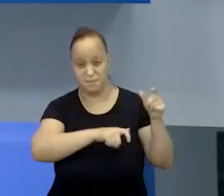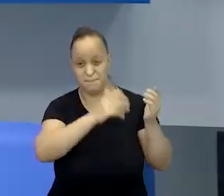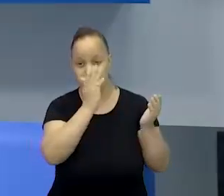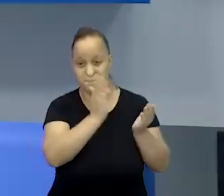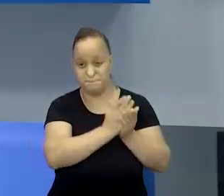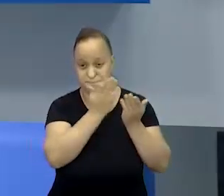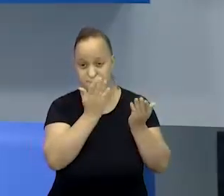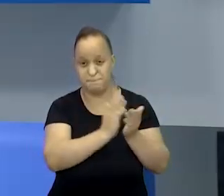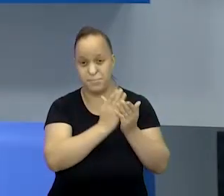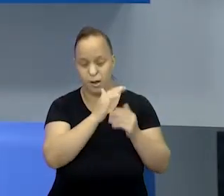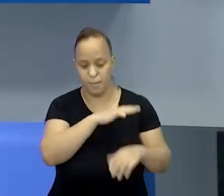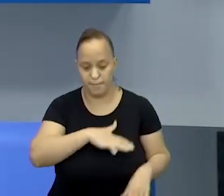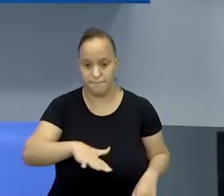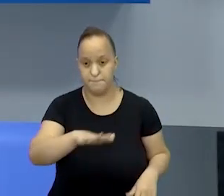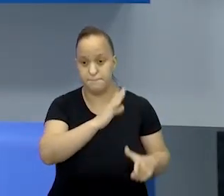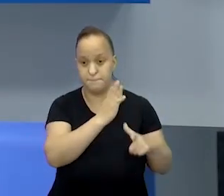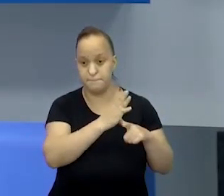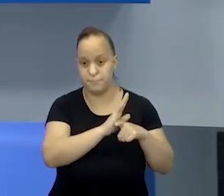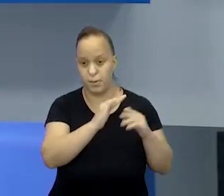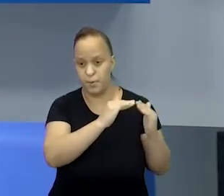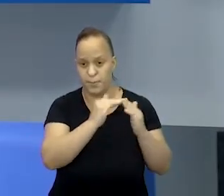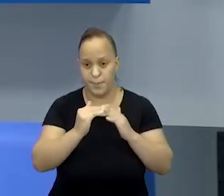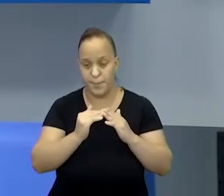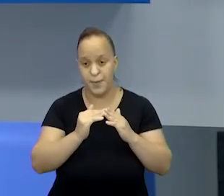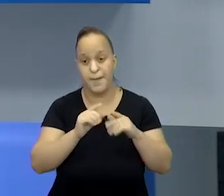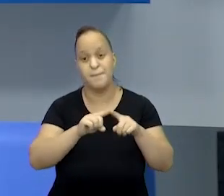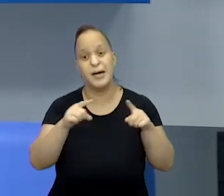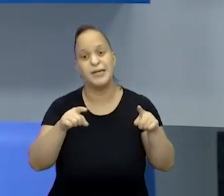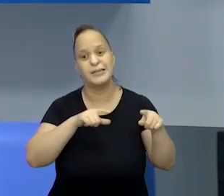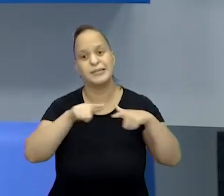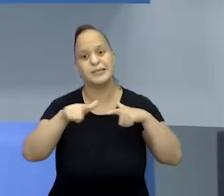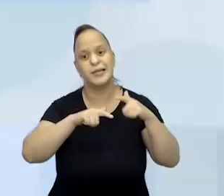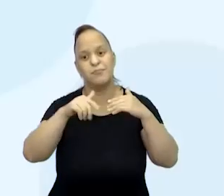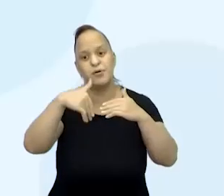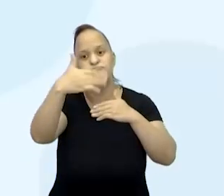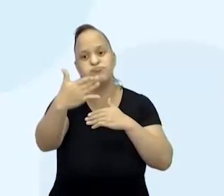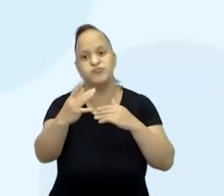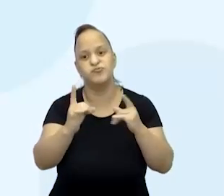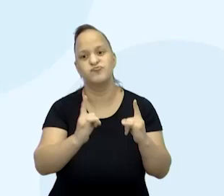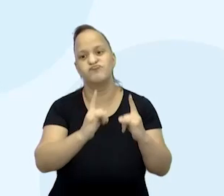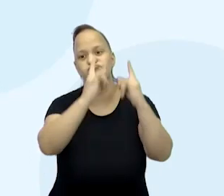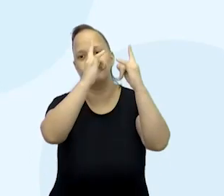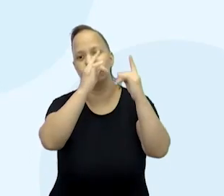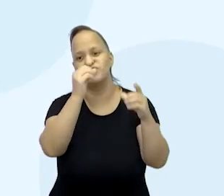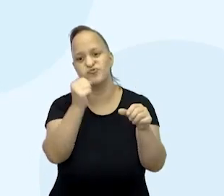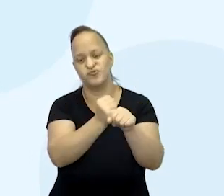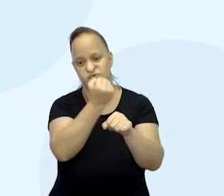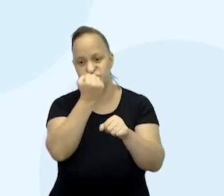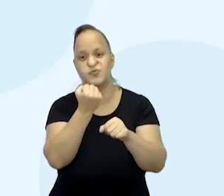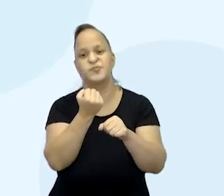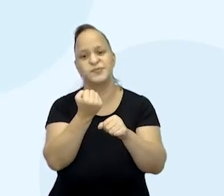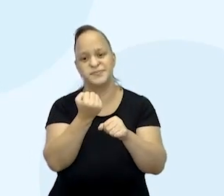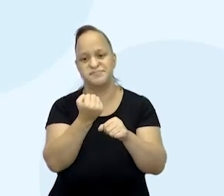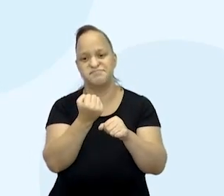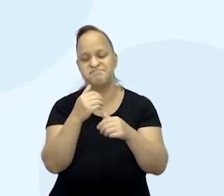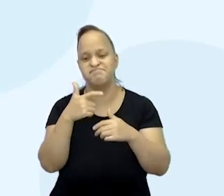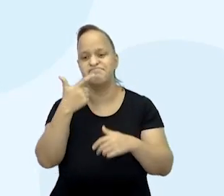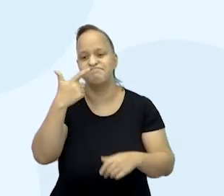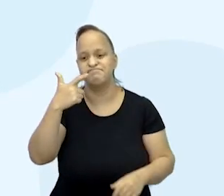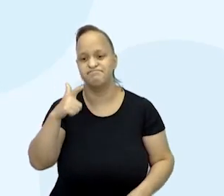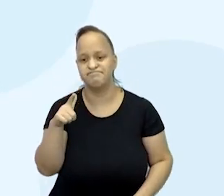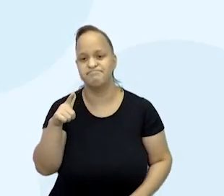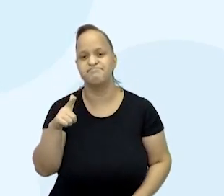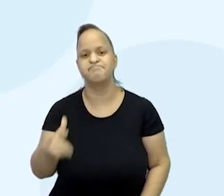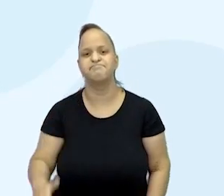mora numa periferia, tá? Vamos avançar mais um pouquinho na nossa tela. Vamos lá. Bem, quais são